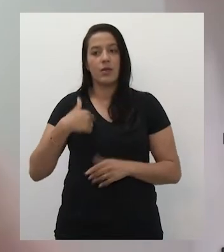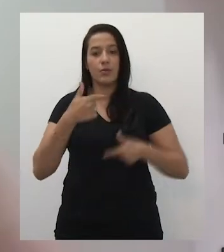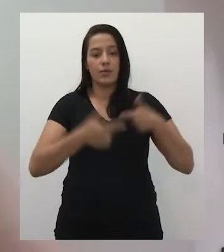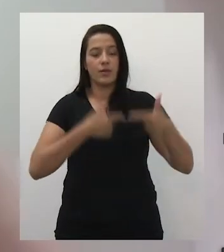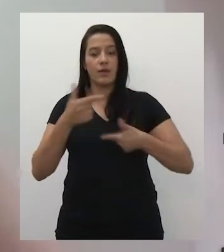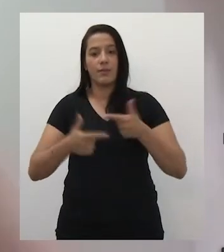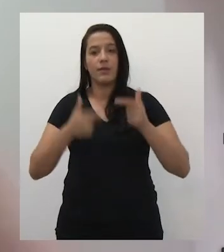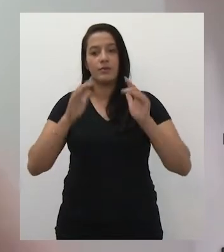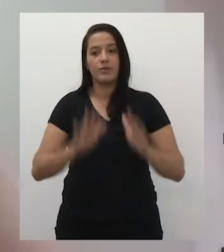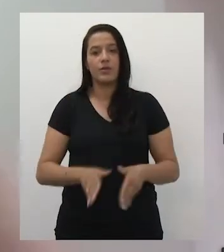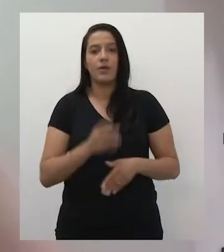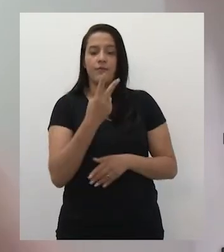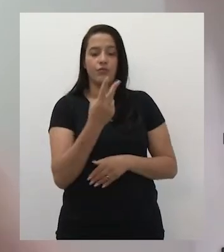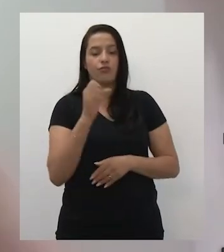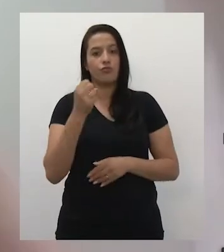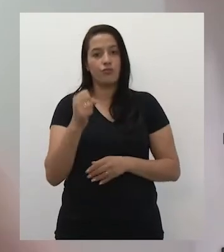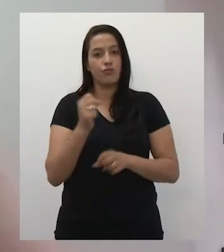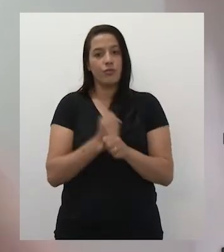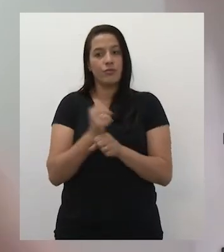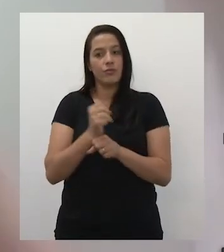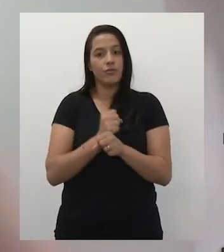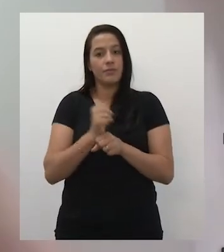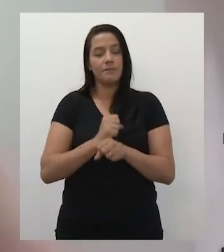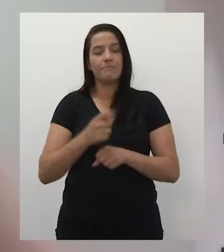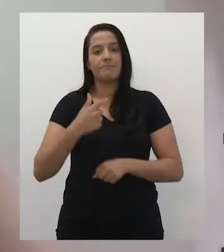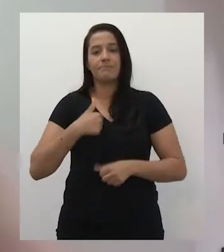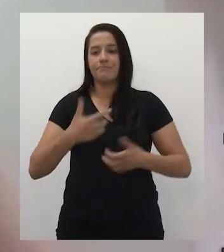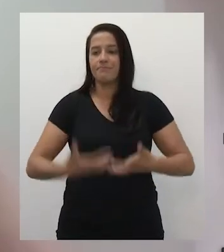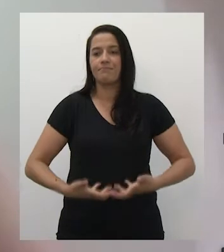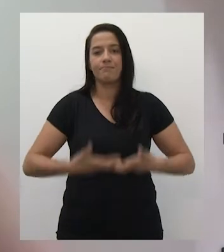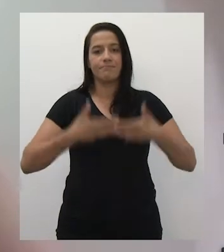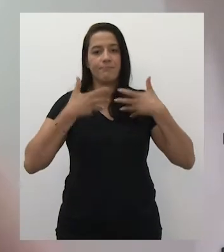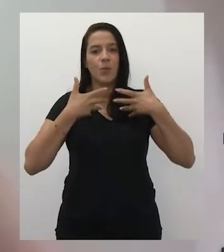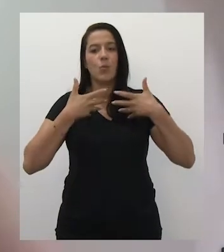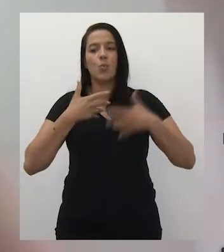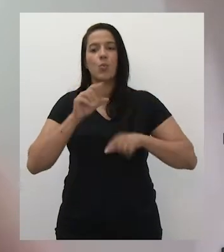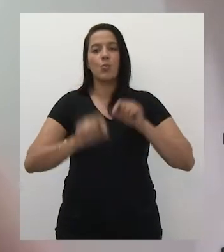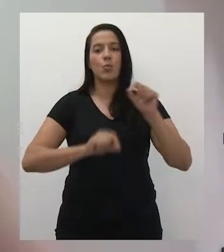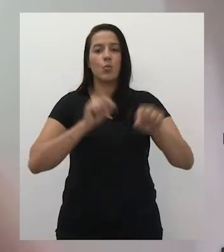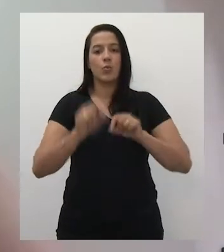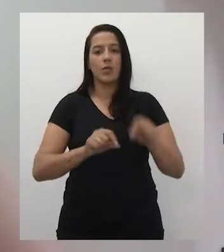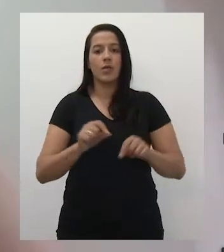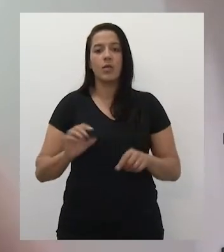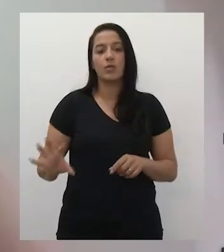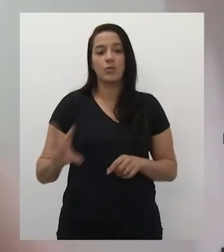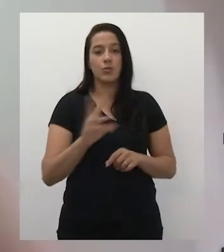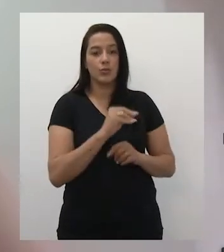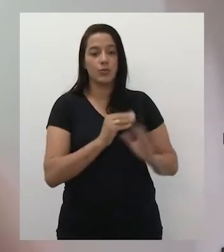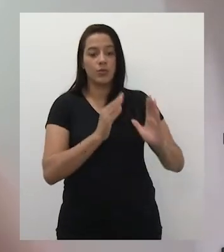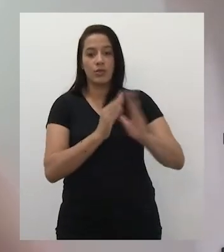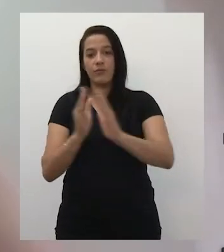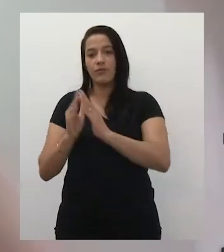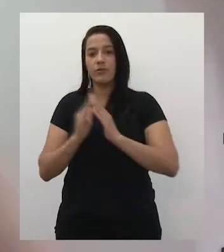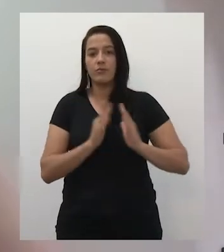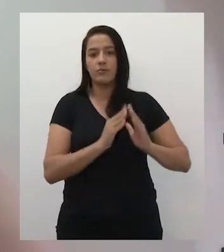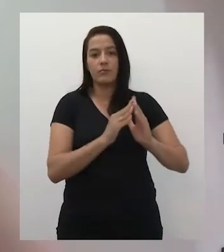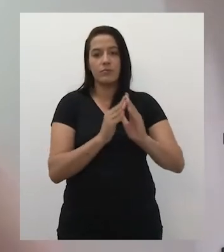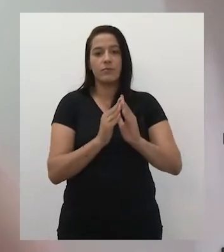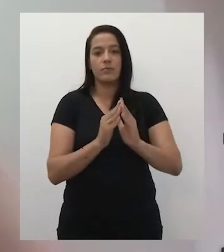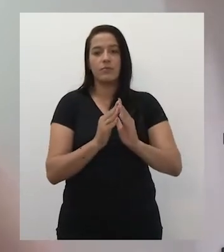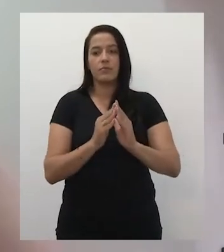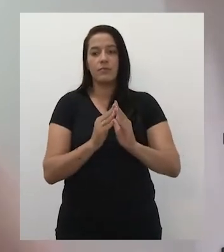conversa. Obrigada, Andréia. Obrigada, meninas. Bom, como a Andréia falou, o meu nome é Deise, eu sou secretária